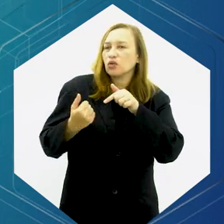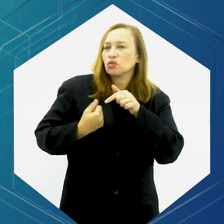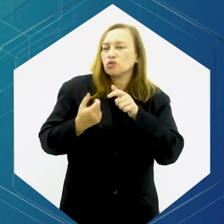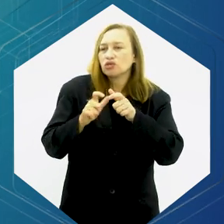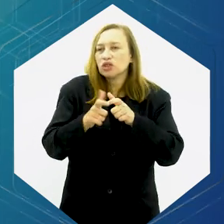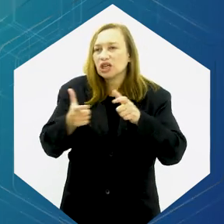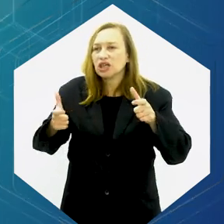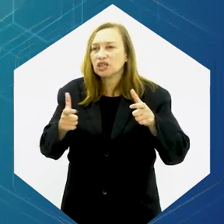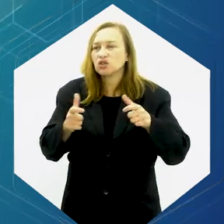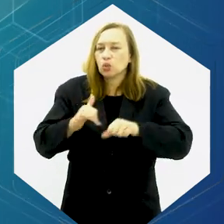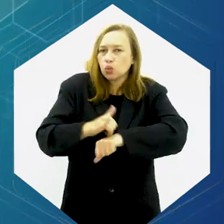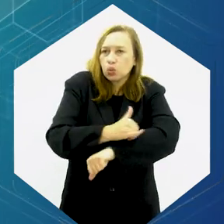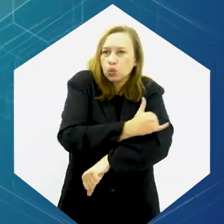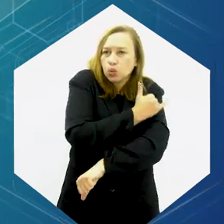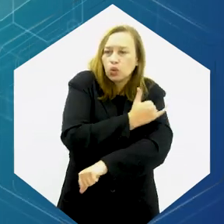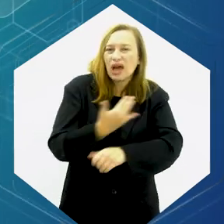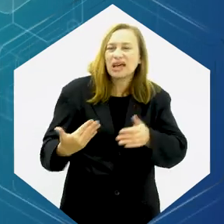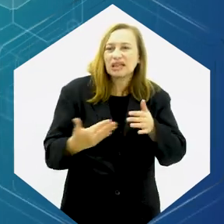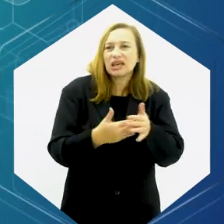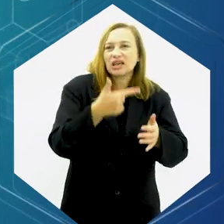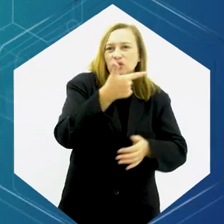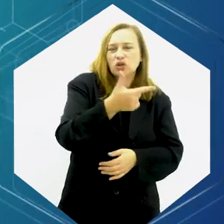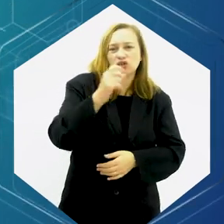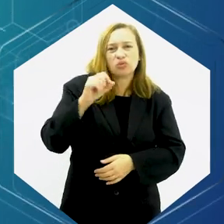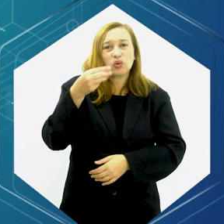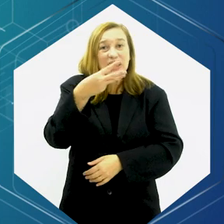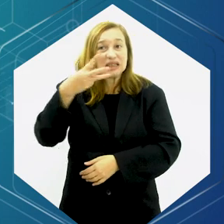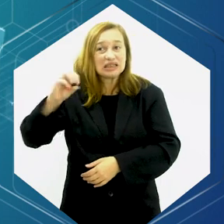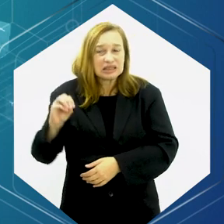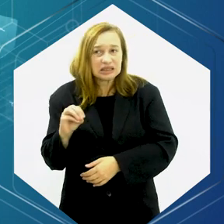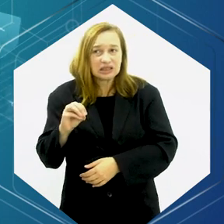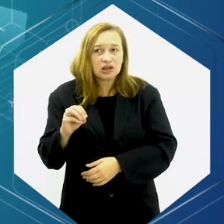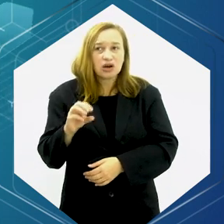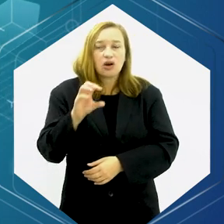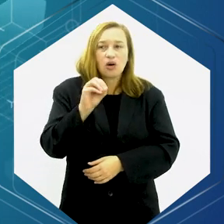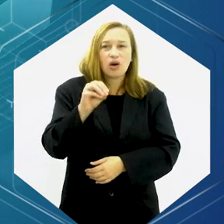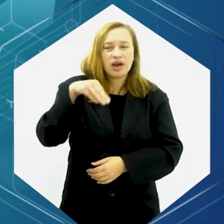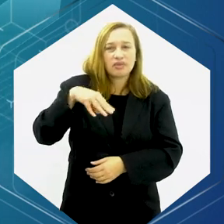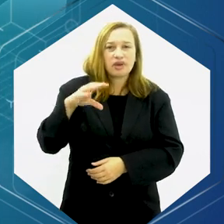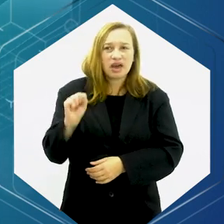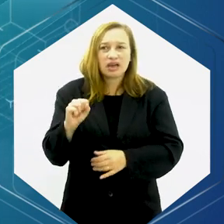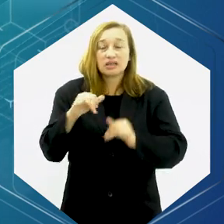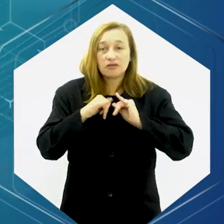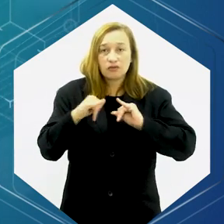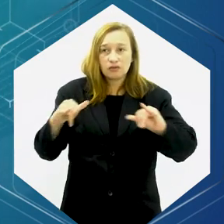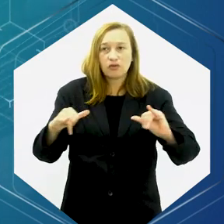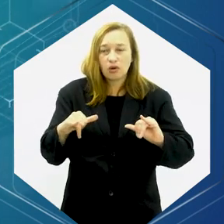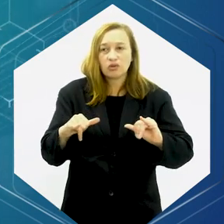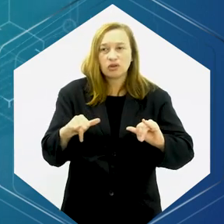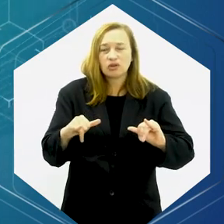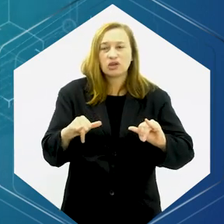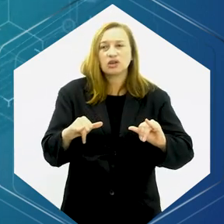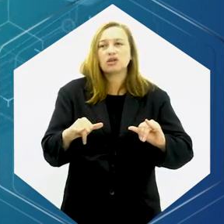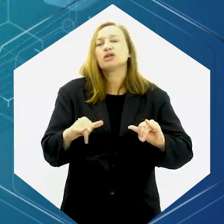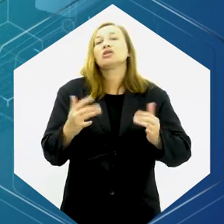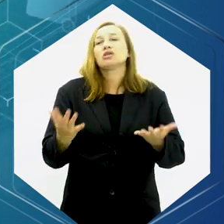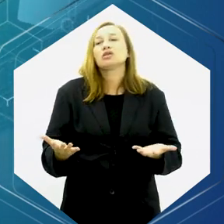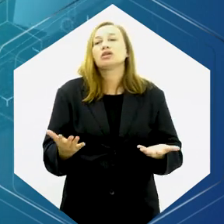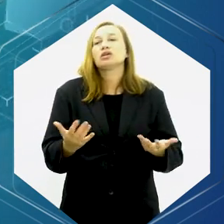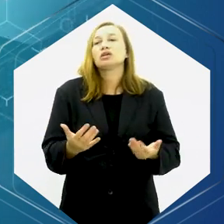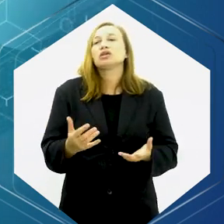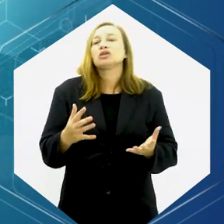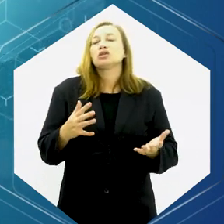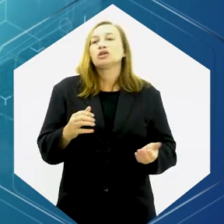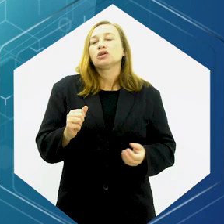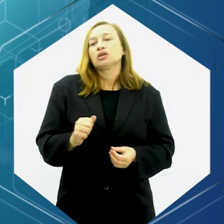a o aumento da prevalência da obesidade até 2030 né é uma recomendação da OMS inclusive foi